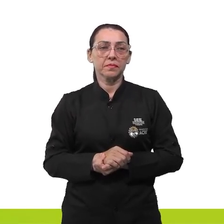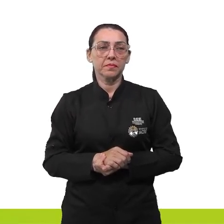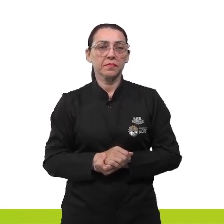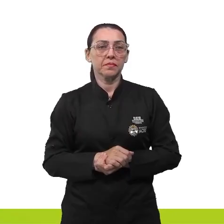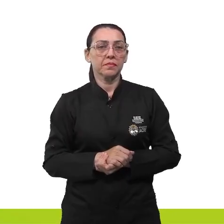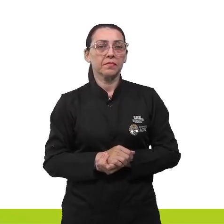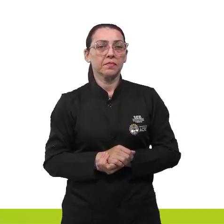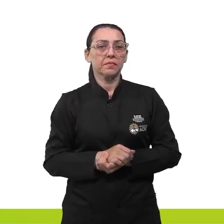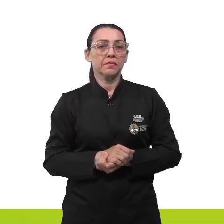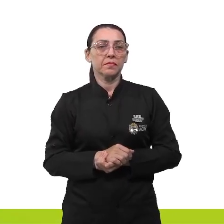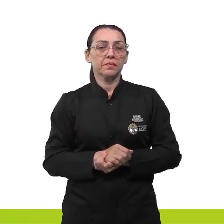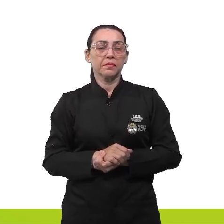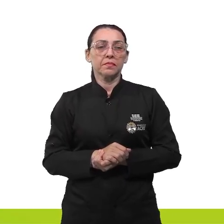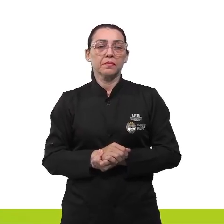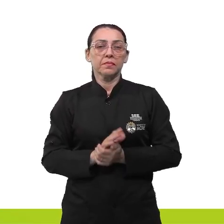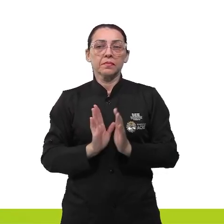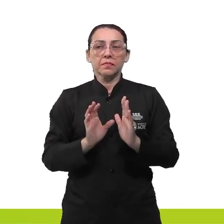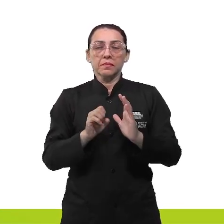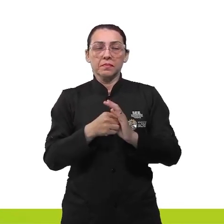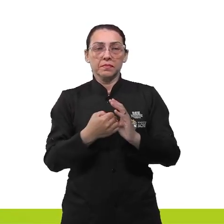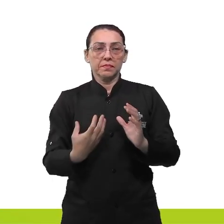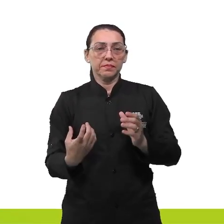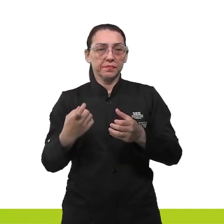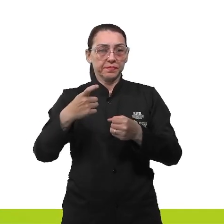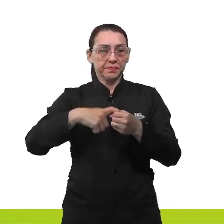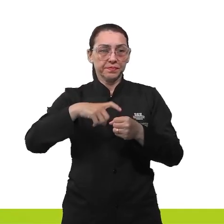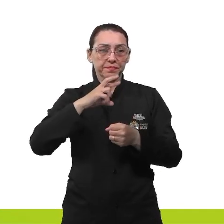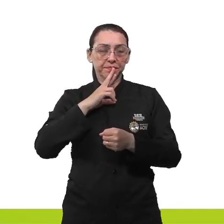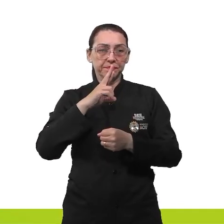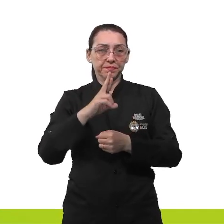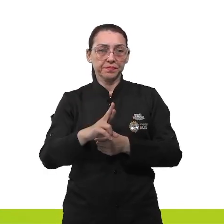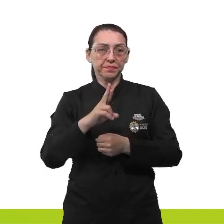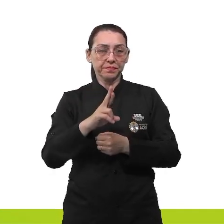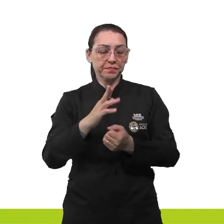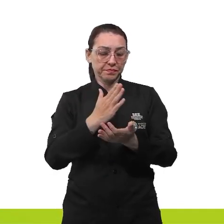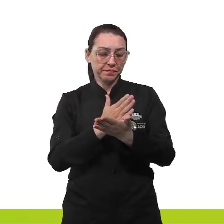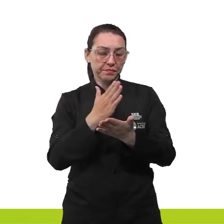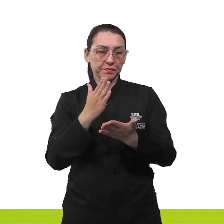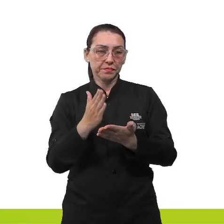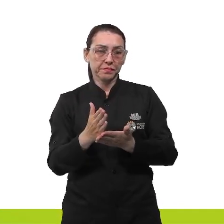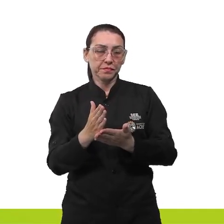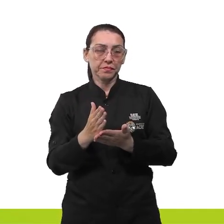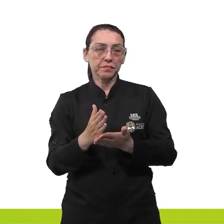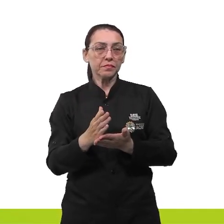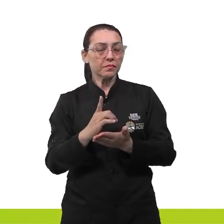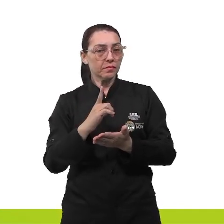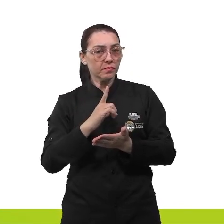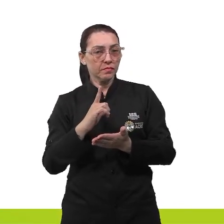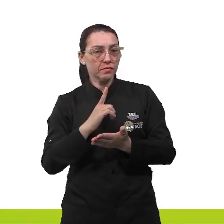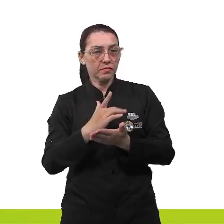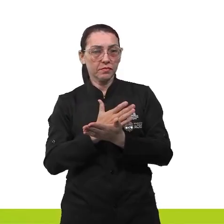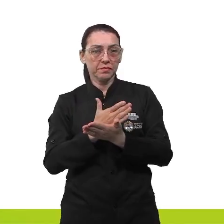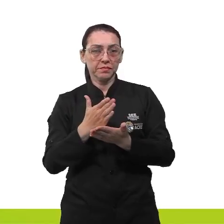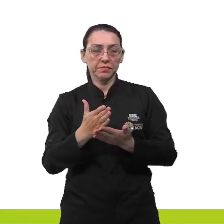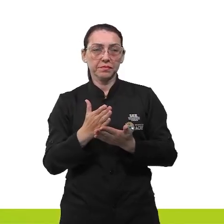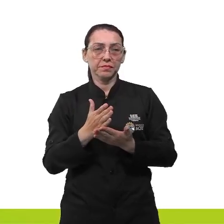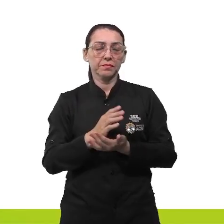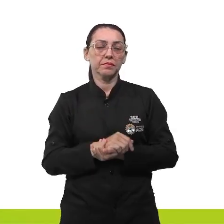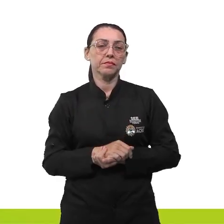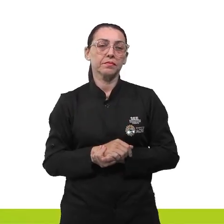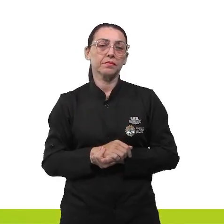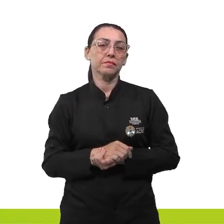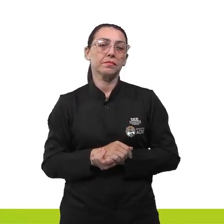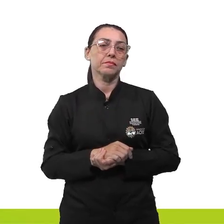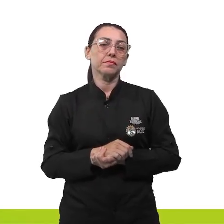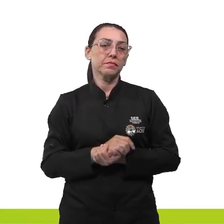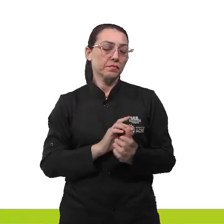Então, já vimos aqui a característica, né, galera? Agora vamos voltar aqui para responder aquela questão aí inicial que nós havíamos começado por ela, tá bom?